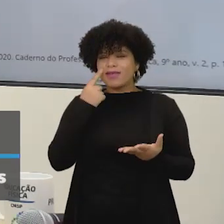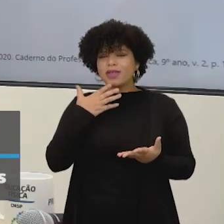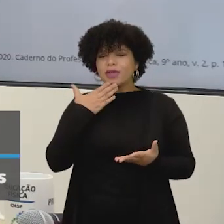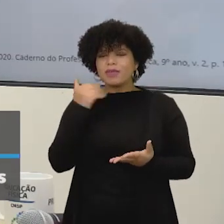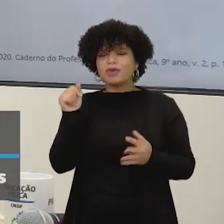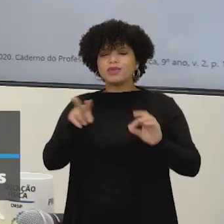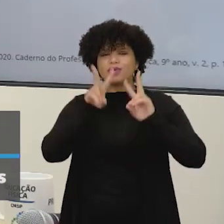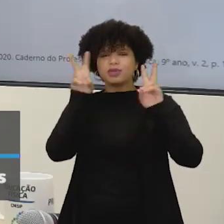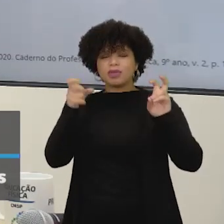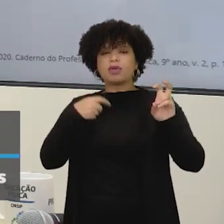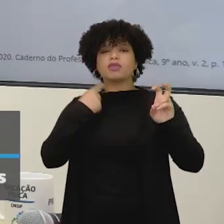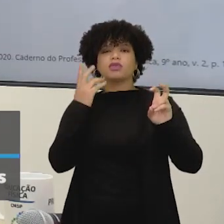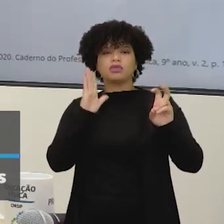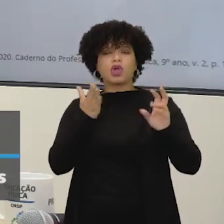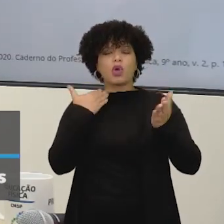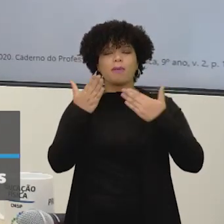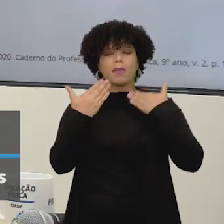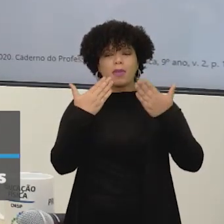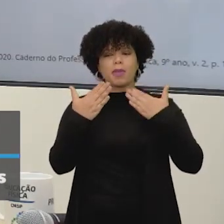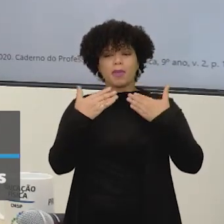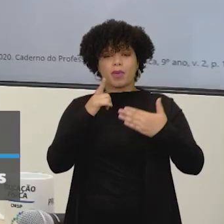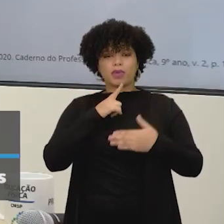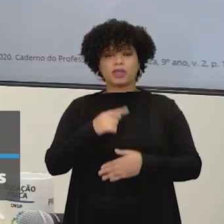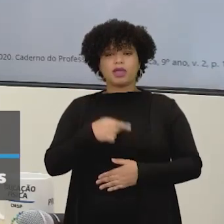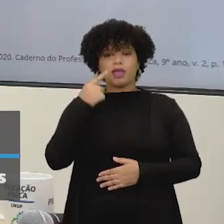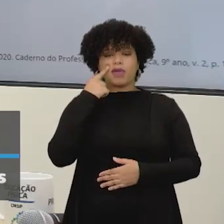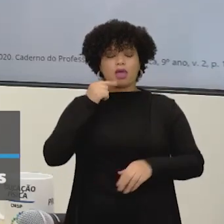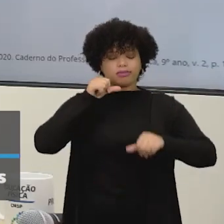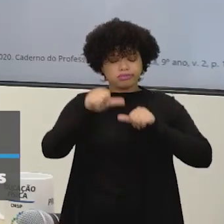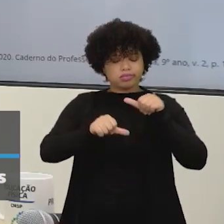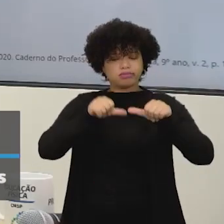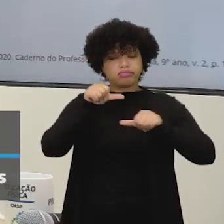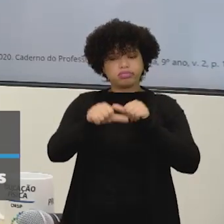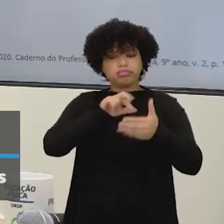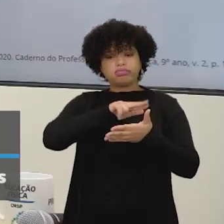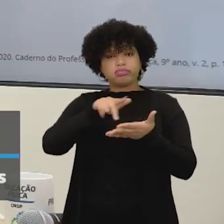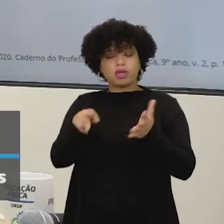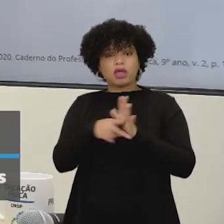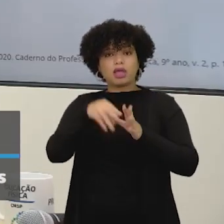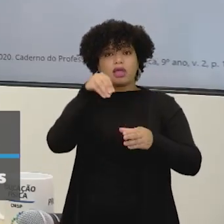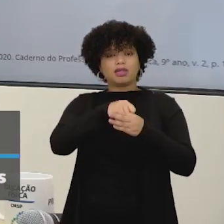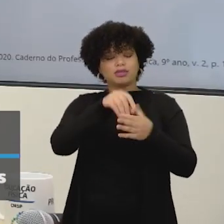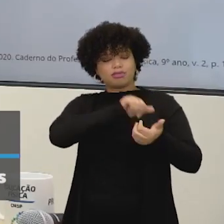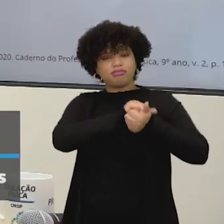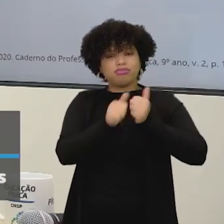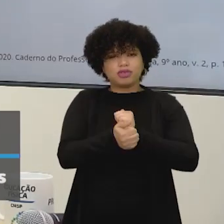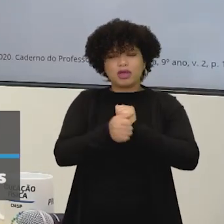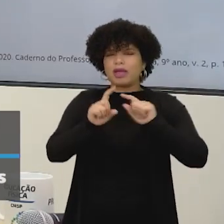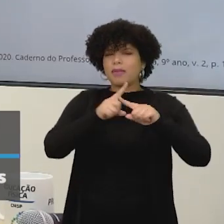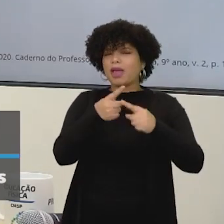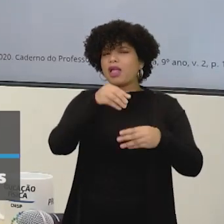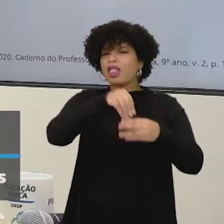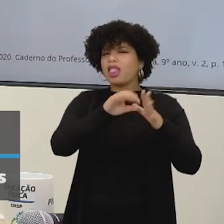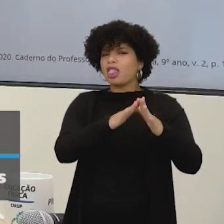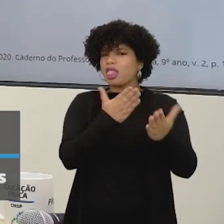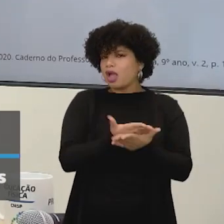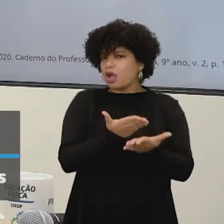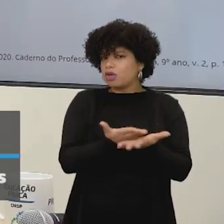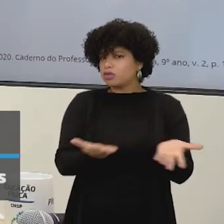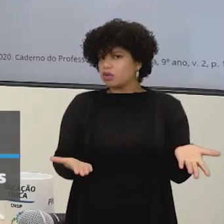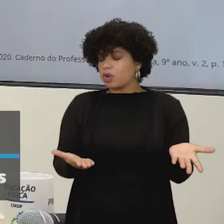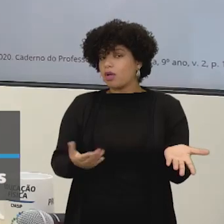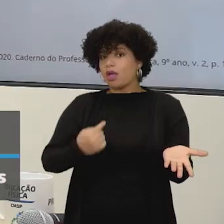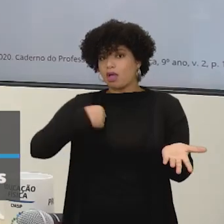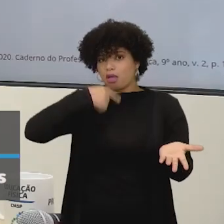assunto que a gente já vem conversando, né? Então, nós temos essas transformações no esporte, mas e na escola? Enquanto eu,